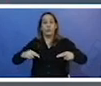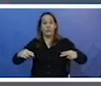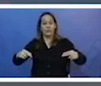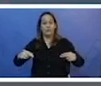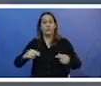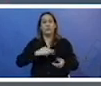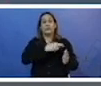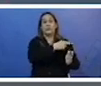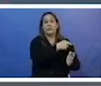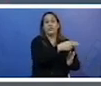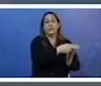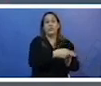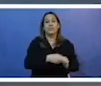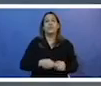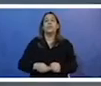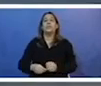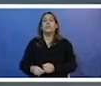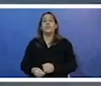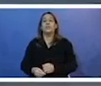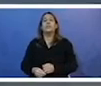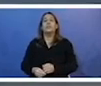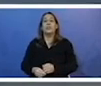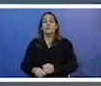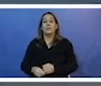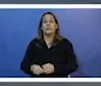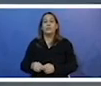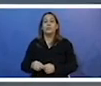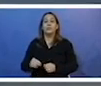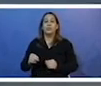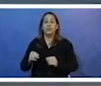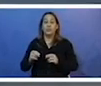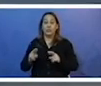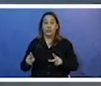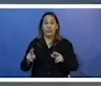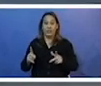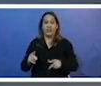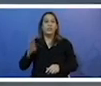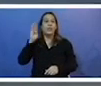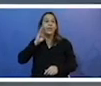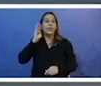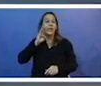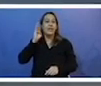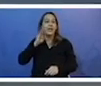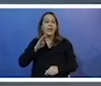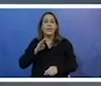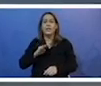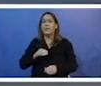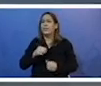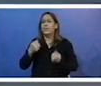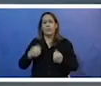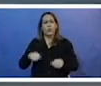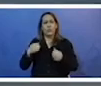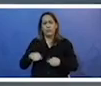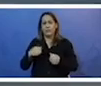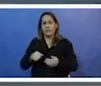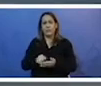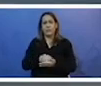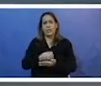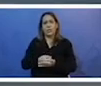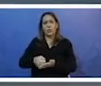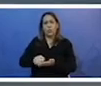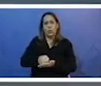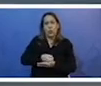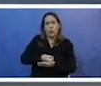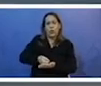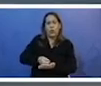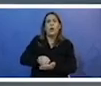a isogravura, uma gravura no isopor, bem legal. Não precisa ter o rolinho, certo? Você pode